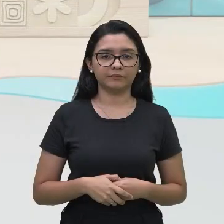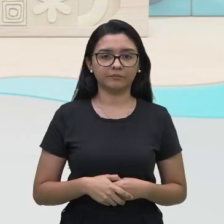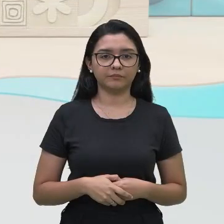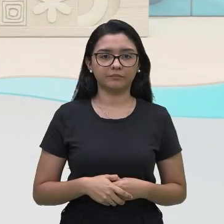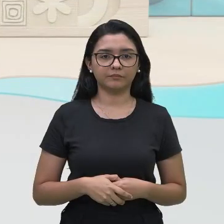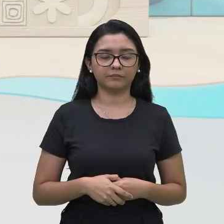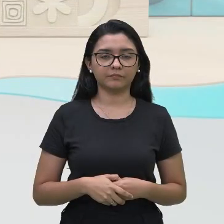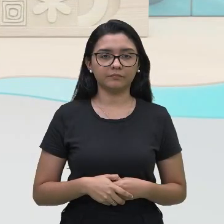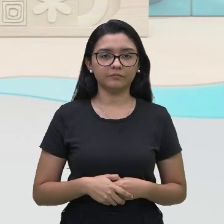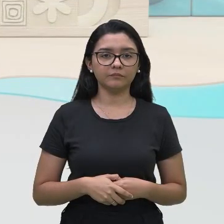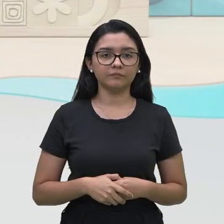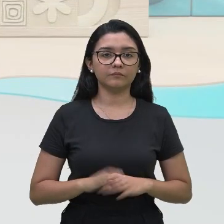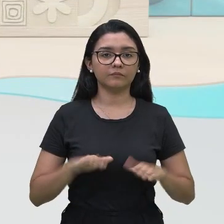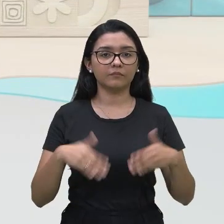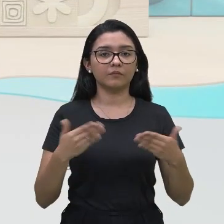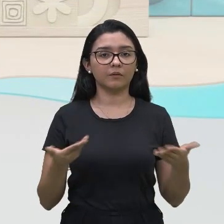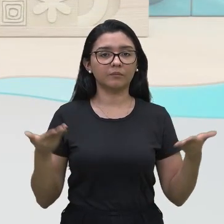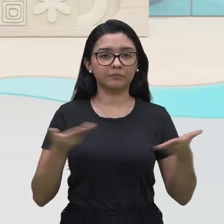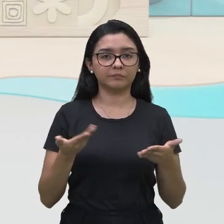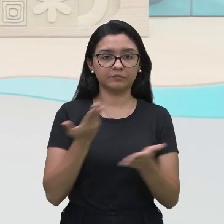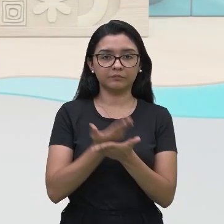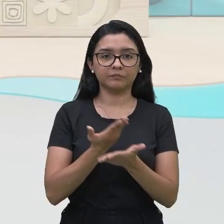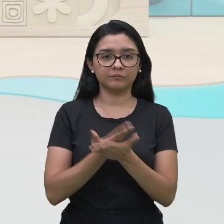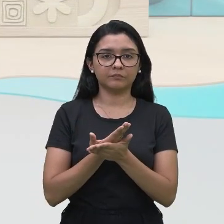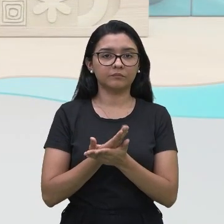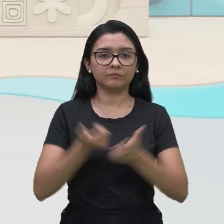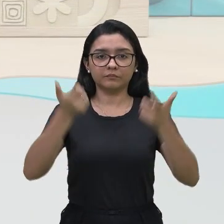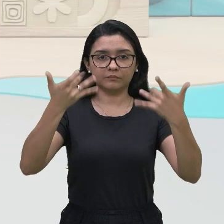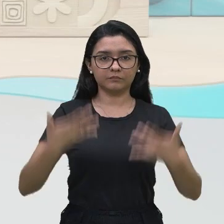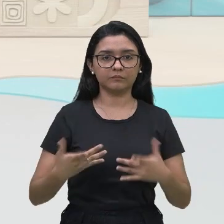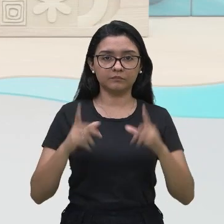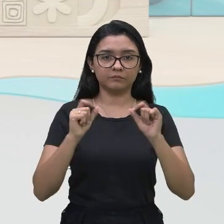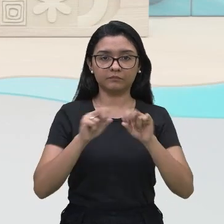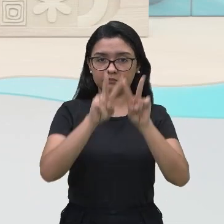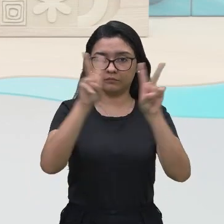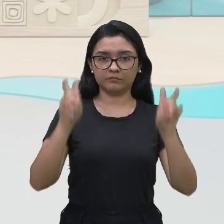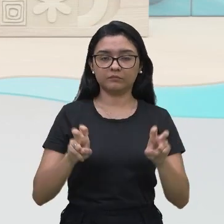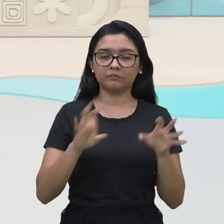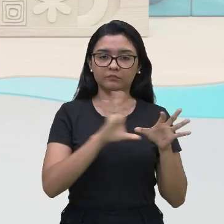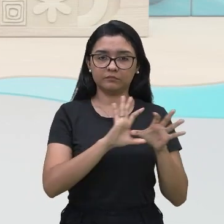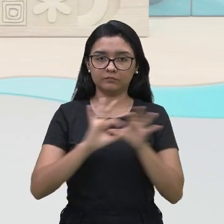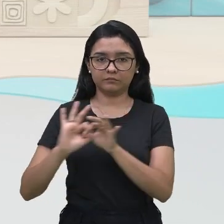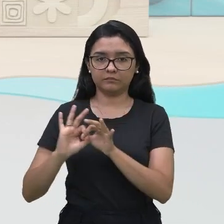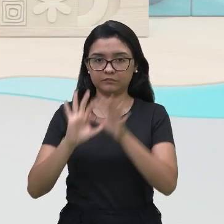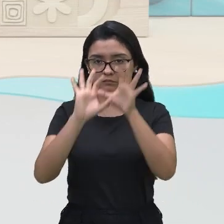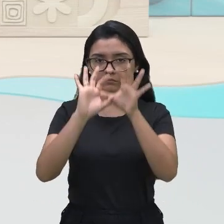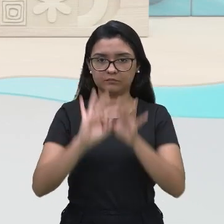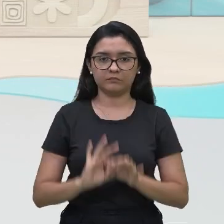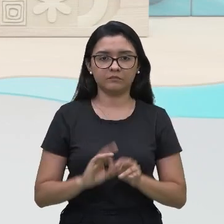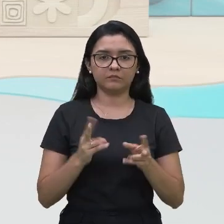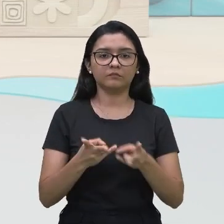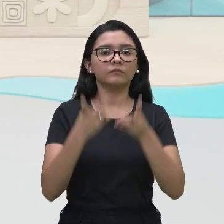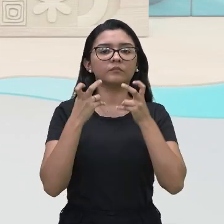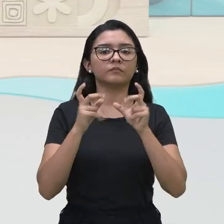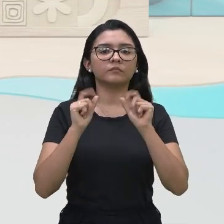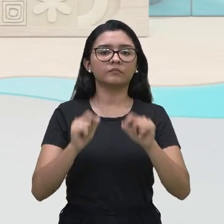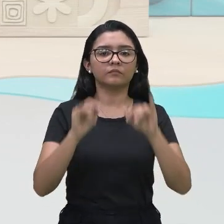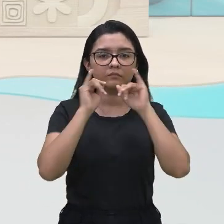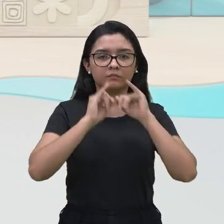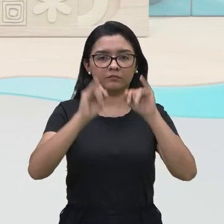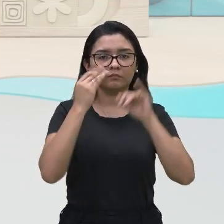Vamos falar sobre coesão e coerência? Observe aqui essa propaganda que eu tenho aqui ao lado. Olha, você consegue